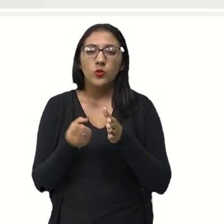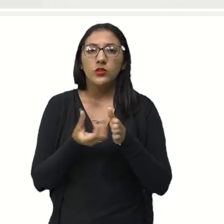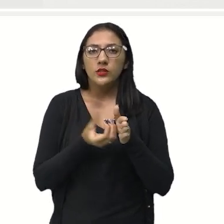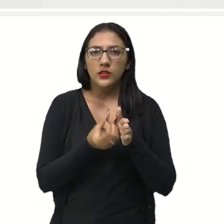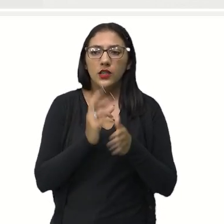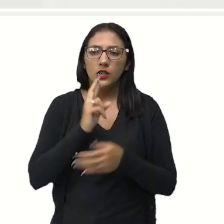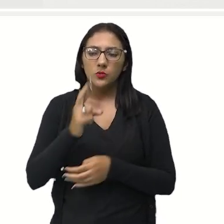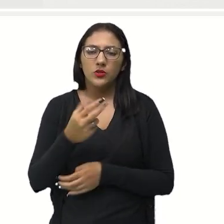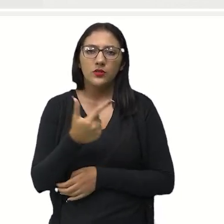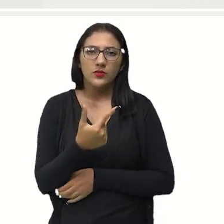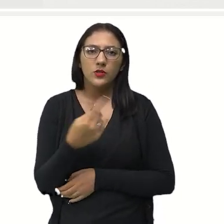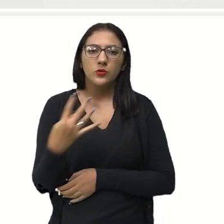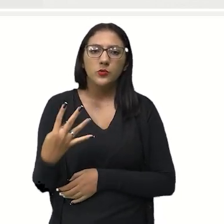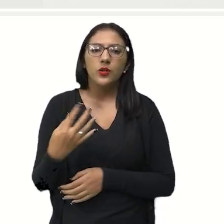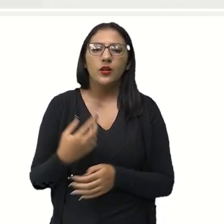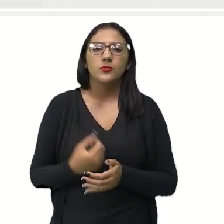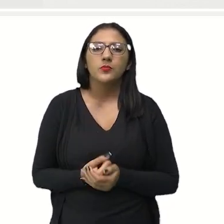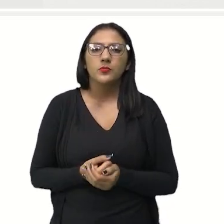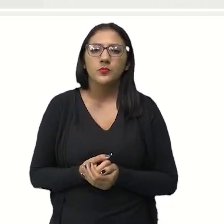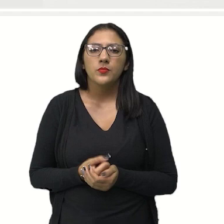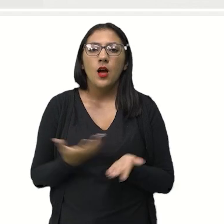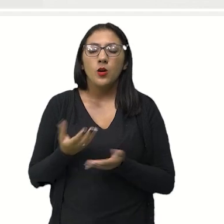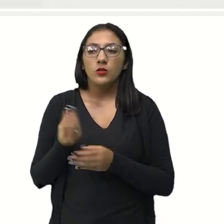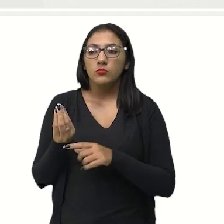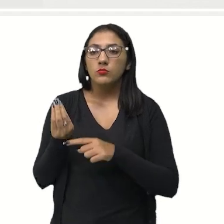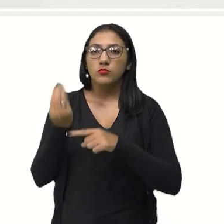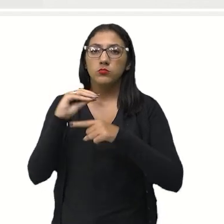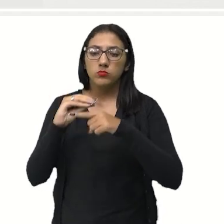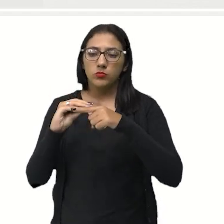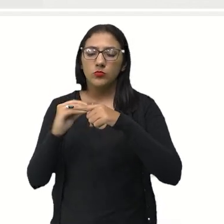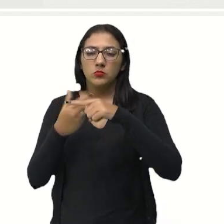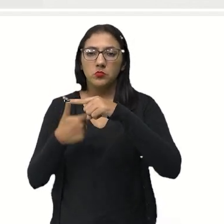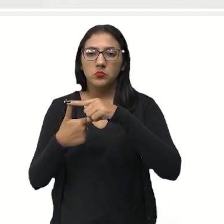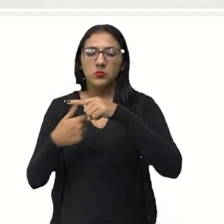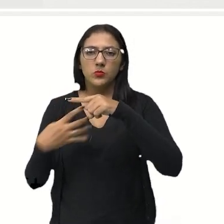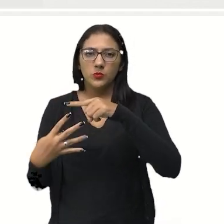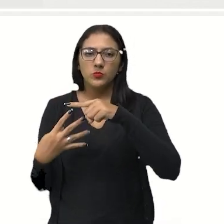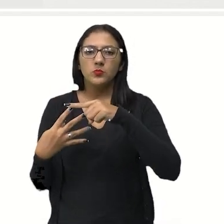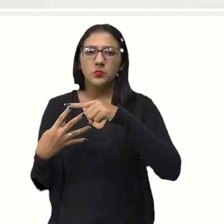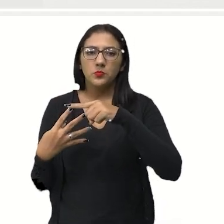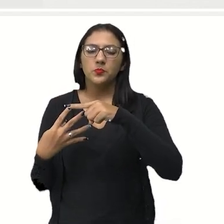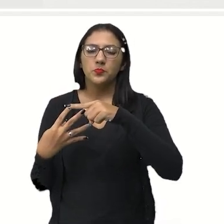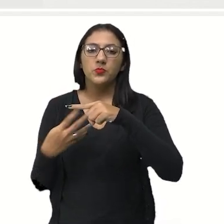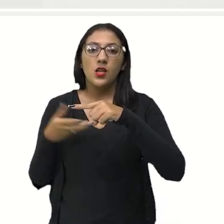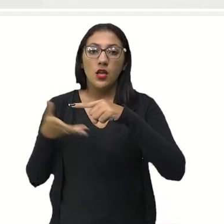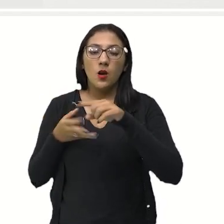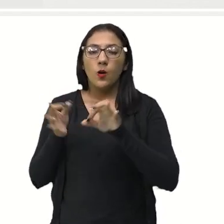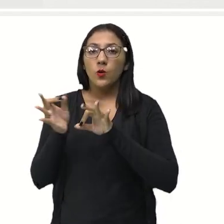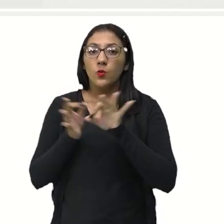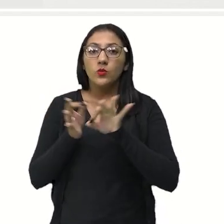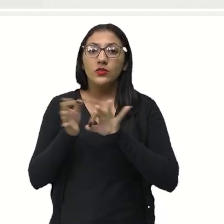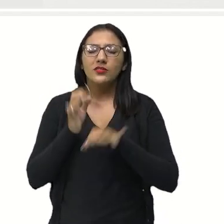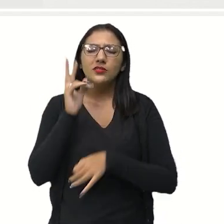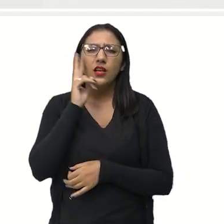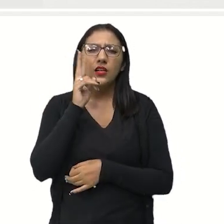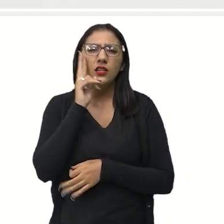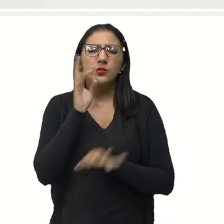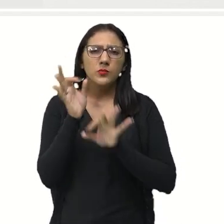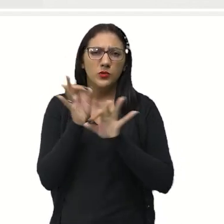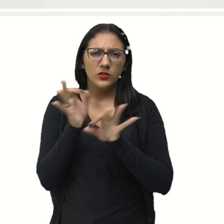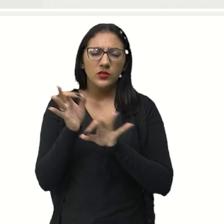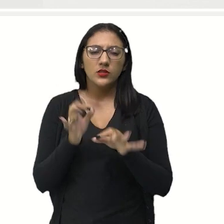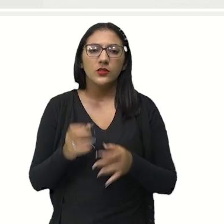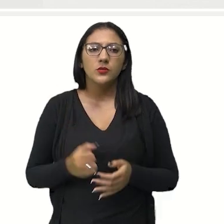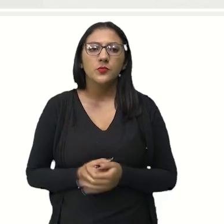24. Então, nós vamos colocar esse MMC aqui, ó, 24. E agora nós vamos para aquele